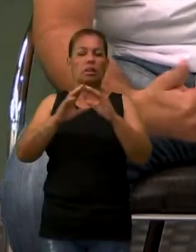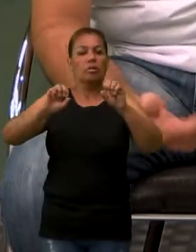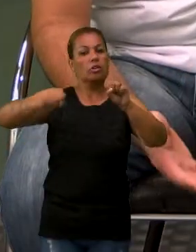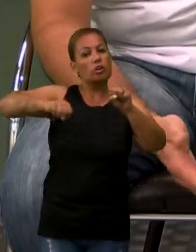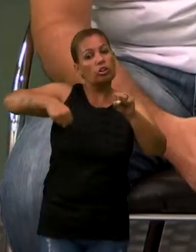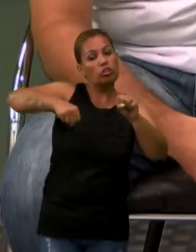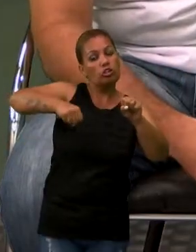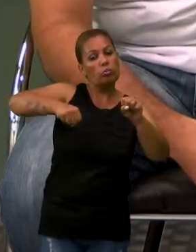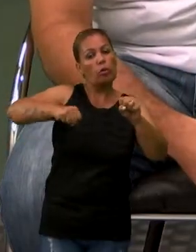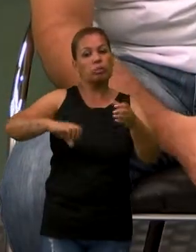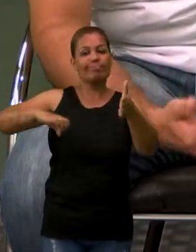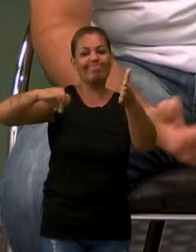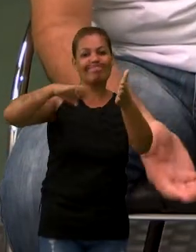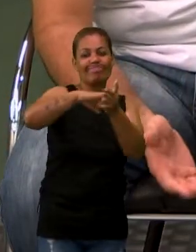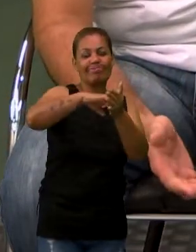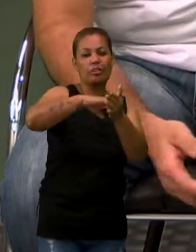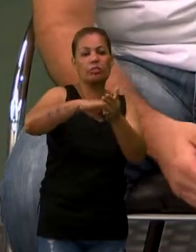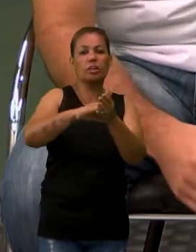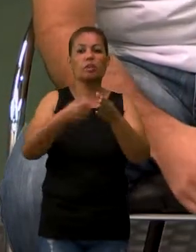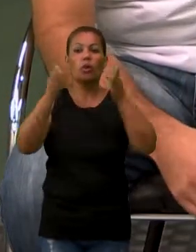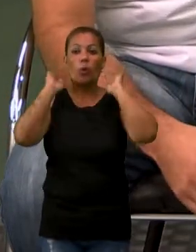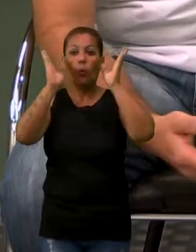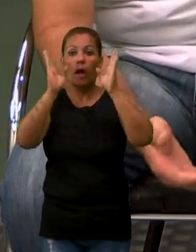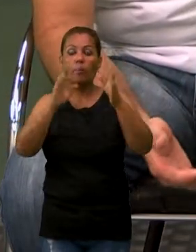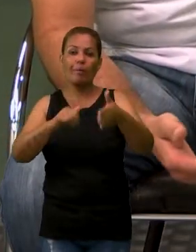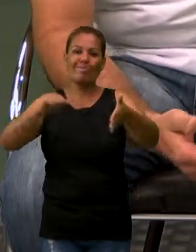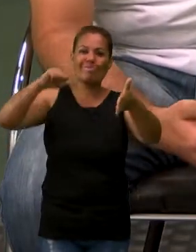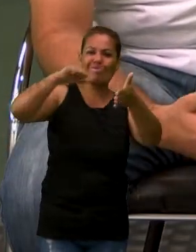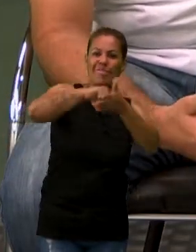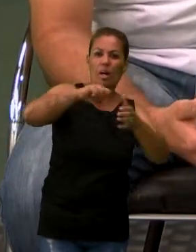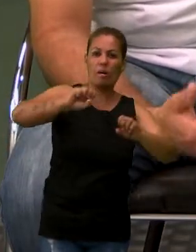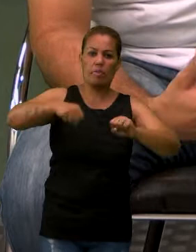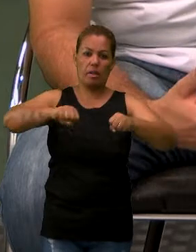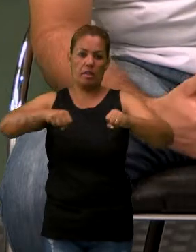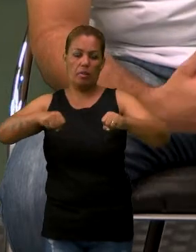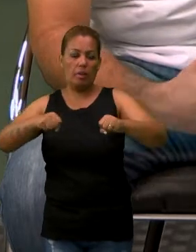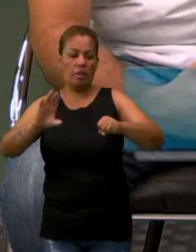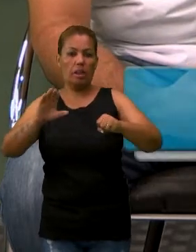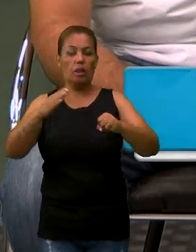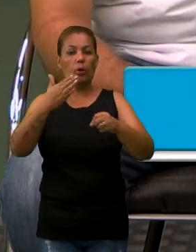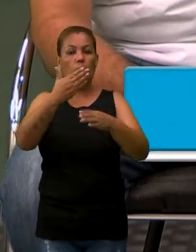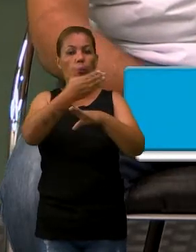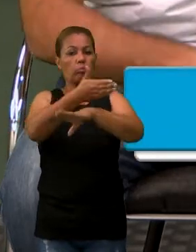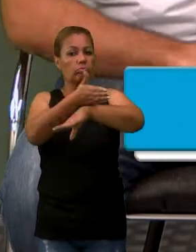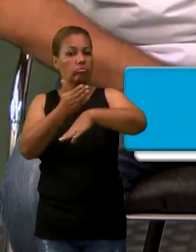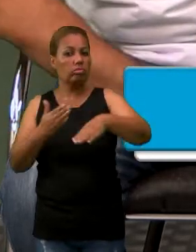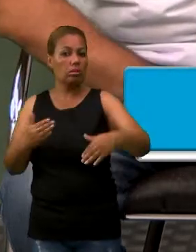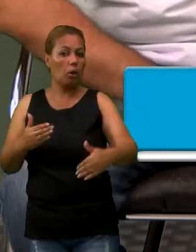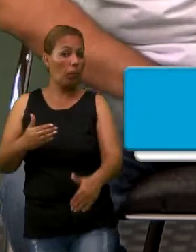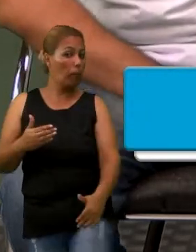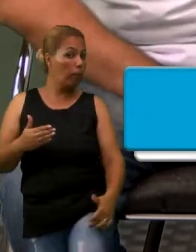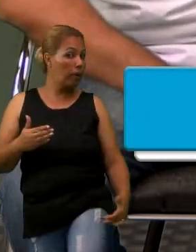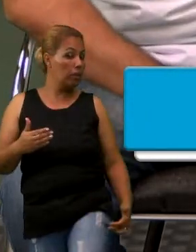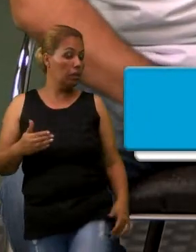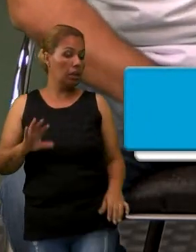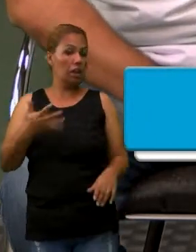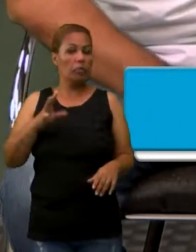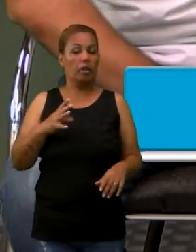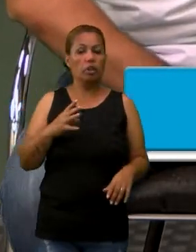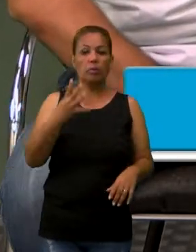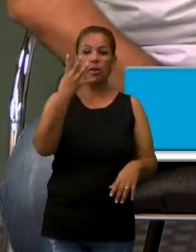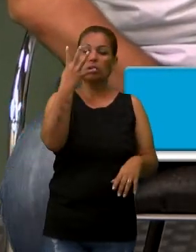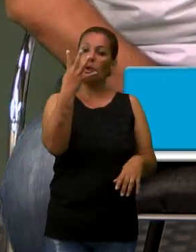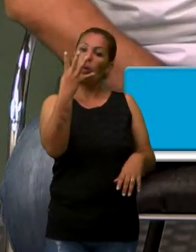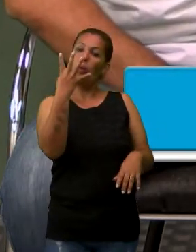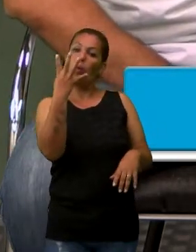moto quando sofreu um acidente no caminhão e pegou então eu tenho uma plantação transfer mural nova mais ou menos uns quatro